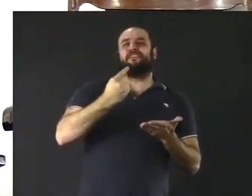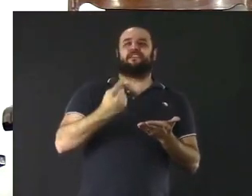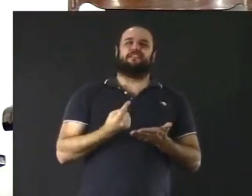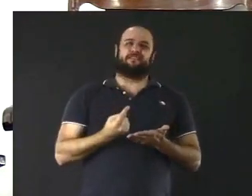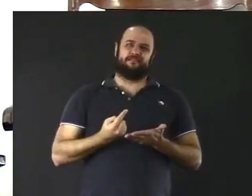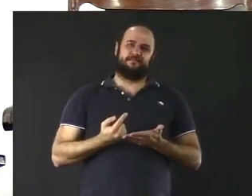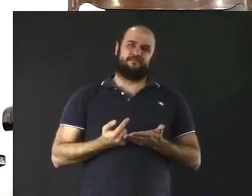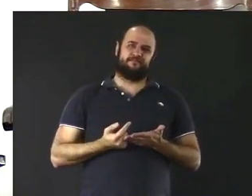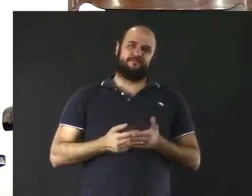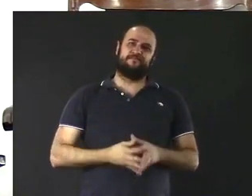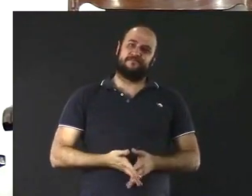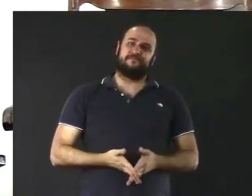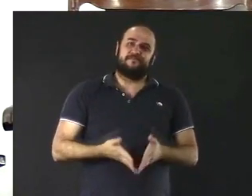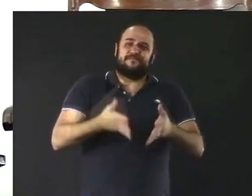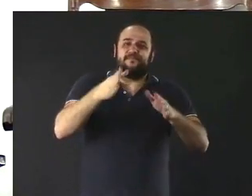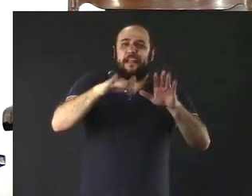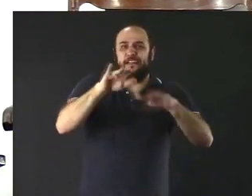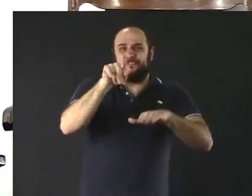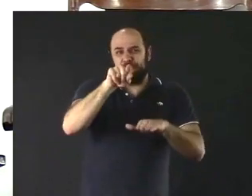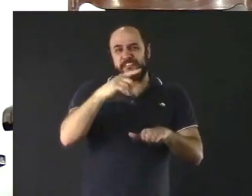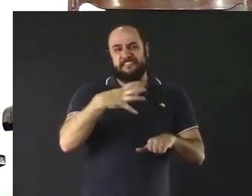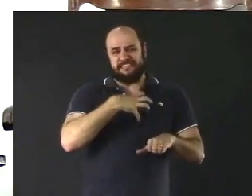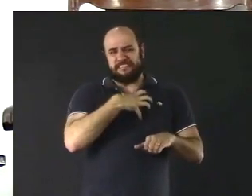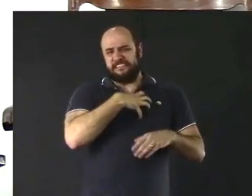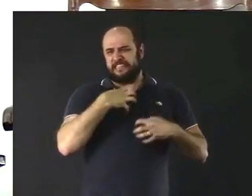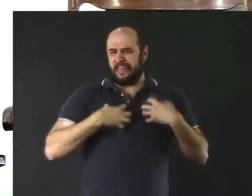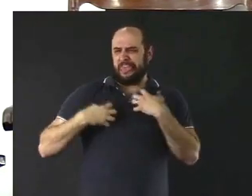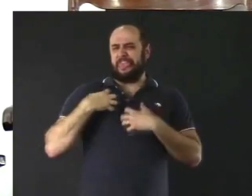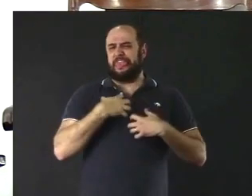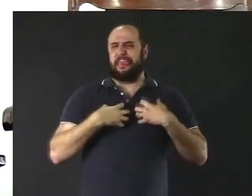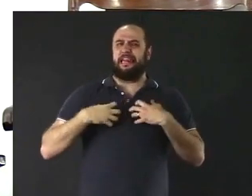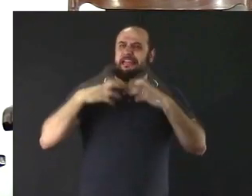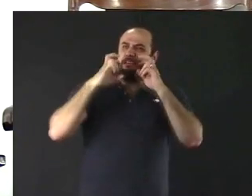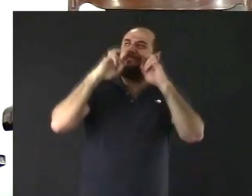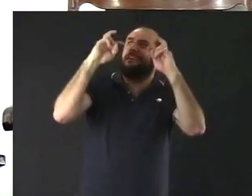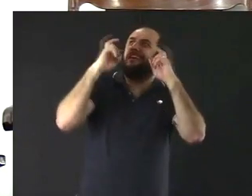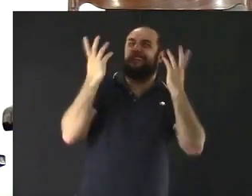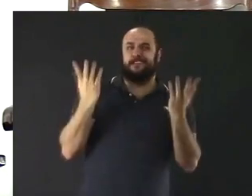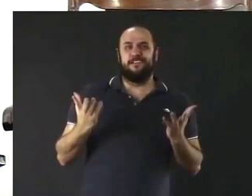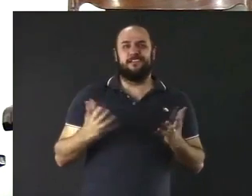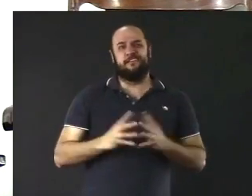lá no profundo da sua alma, levantando esse clamor.